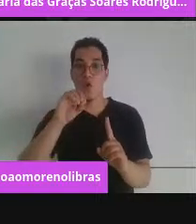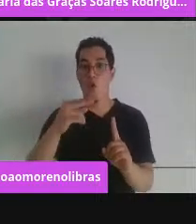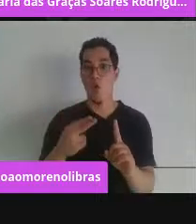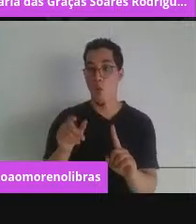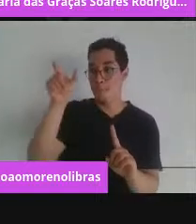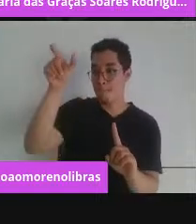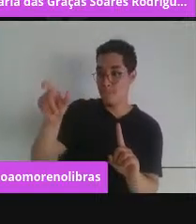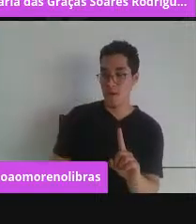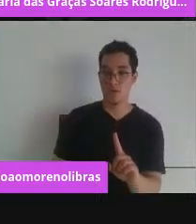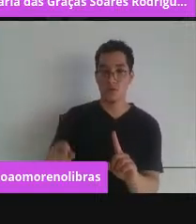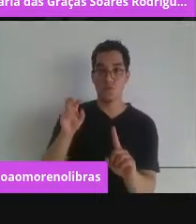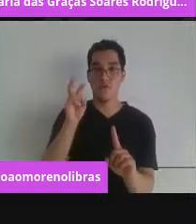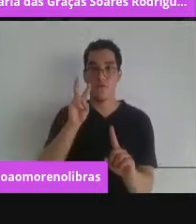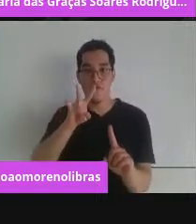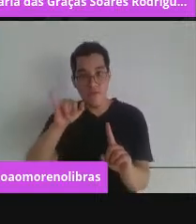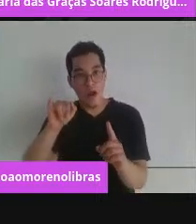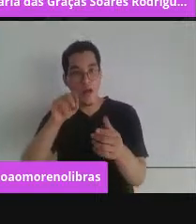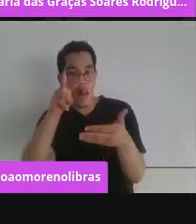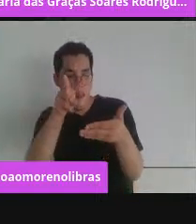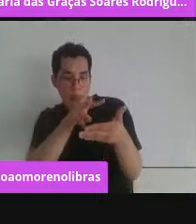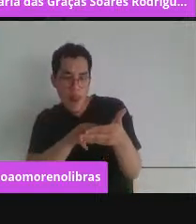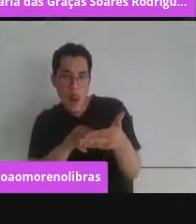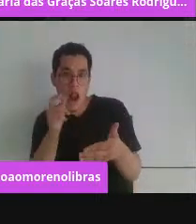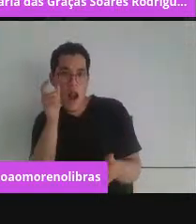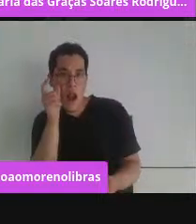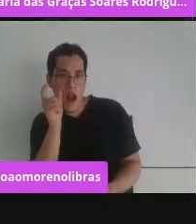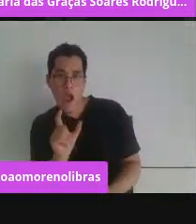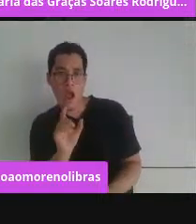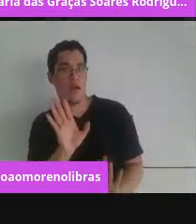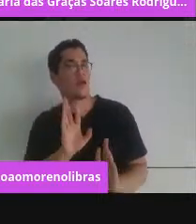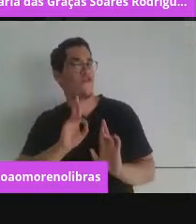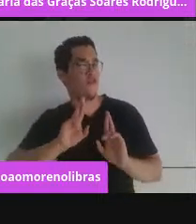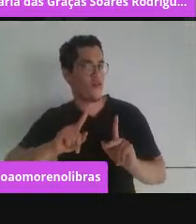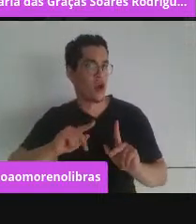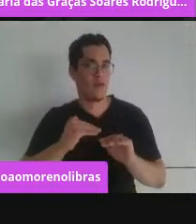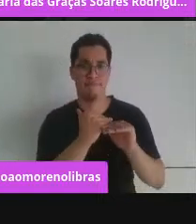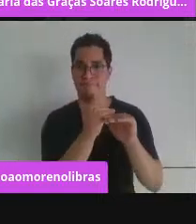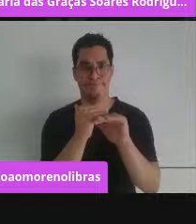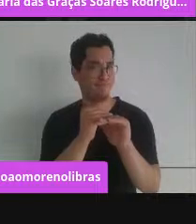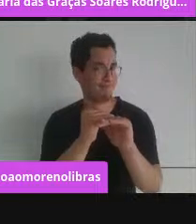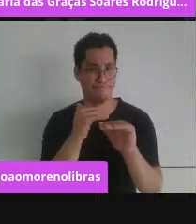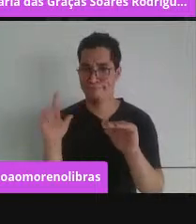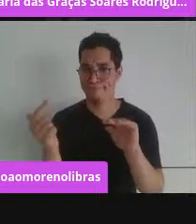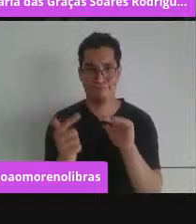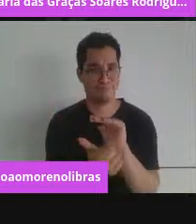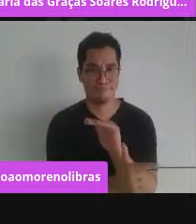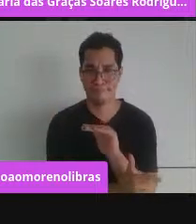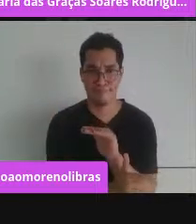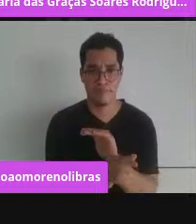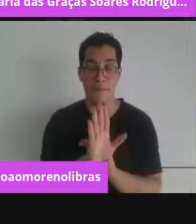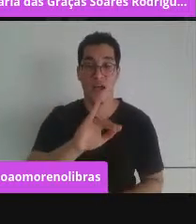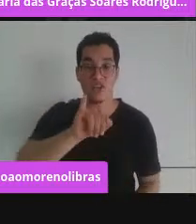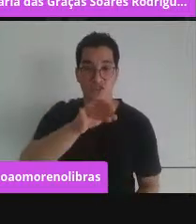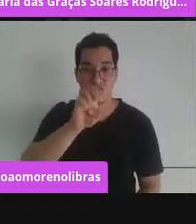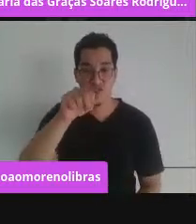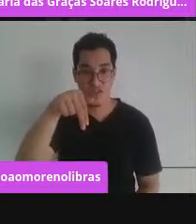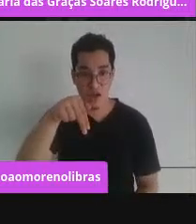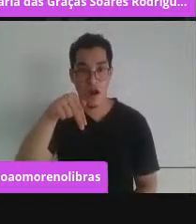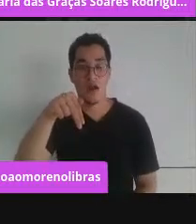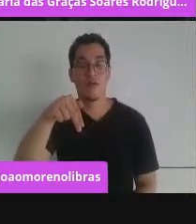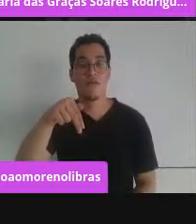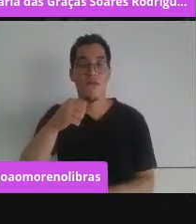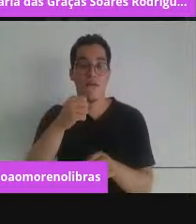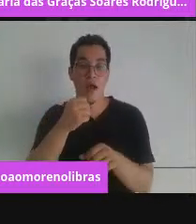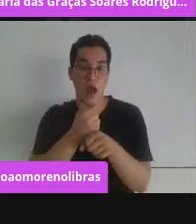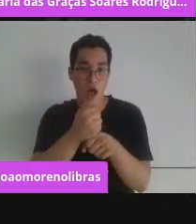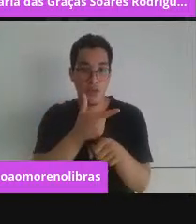e-book. Nessa direção, evoco uma fala de Jean-Michel Adam, de 2015, em um livro bem